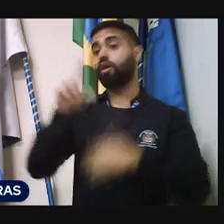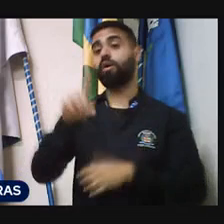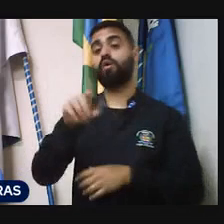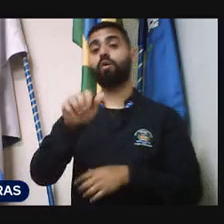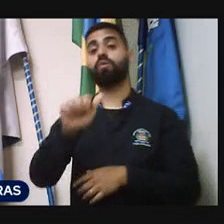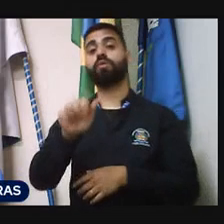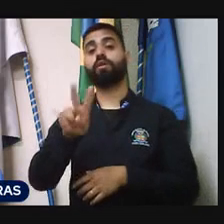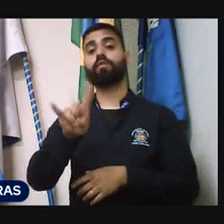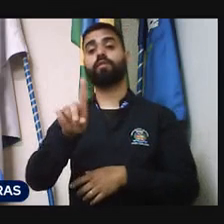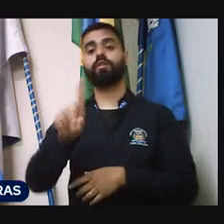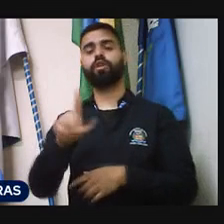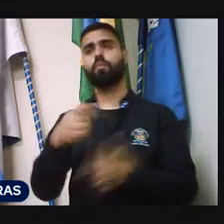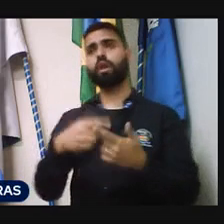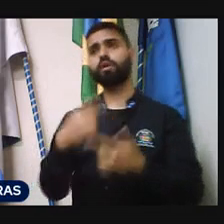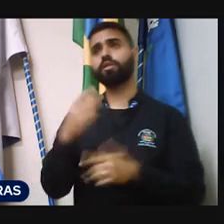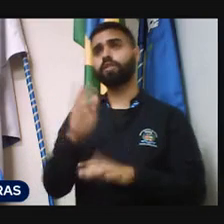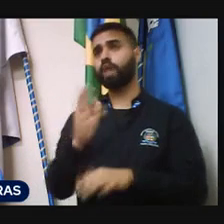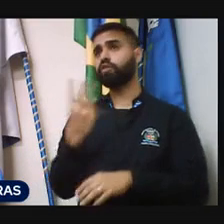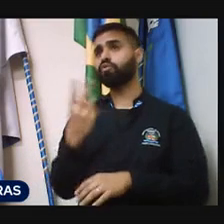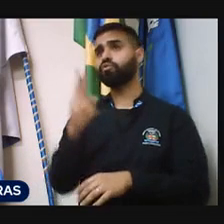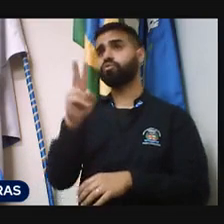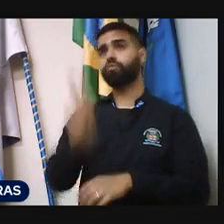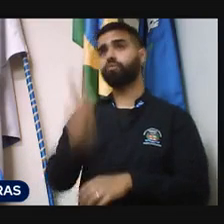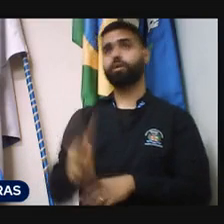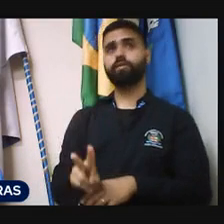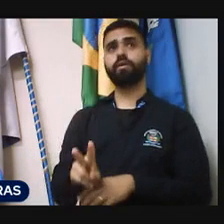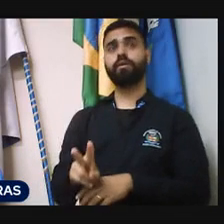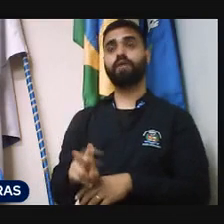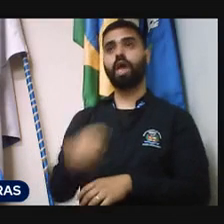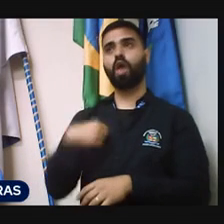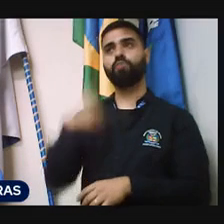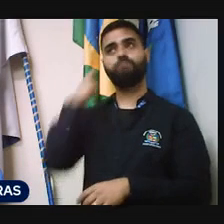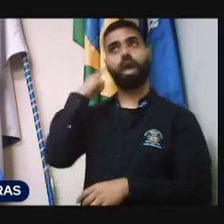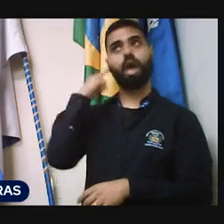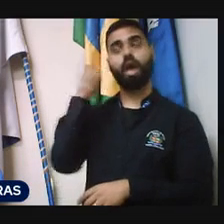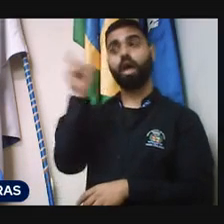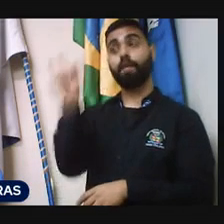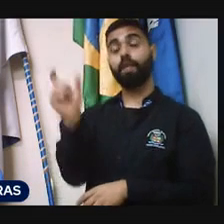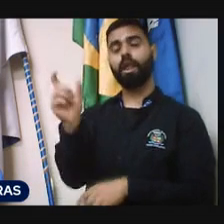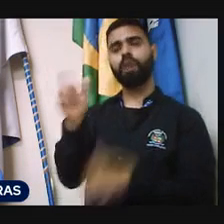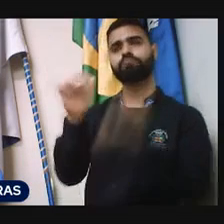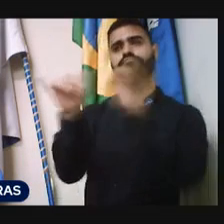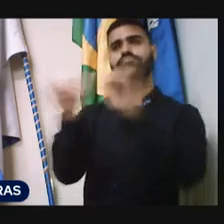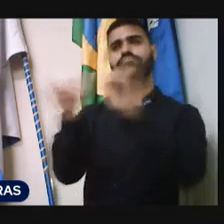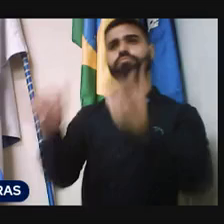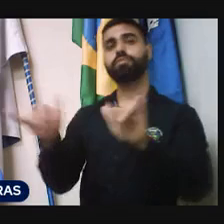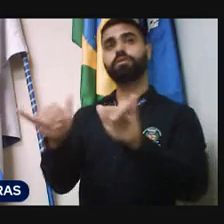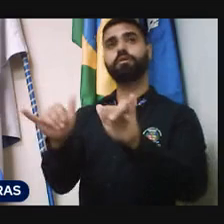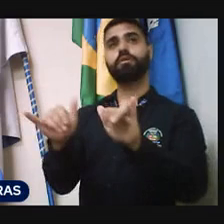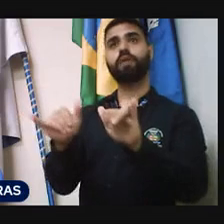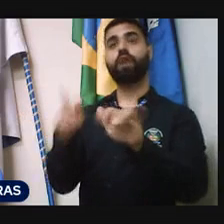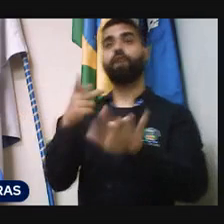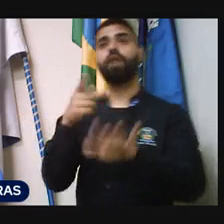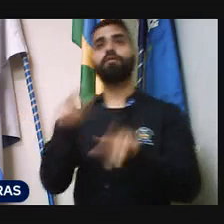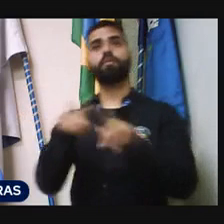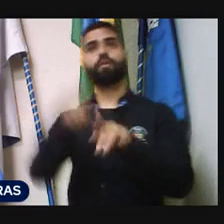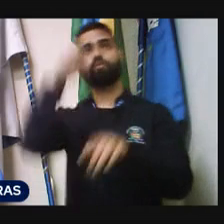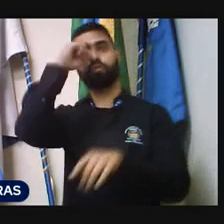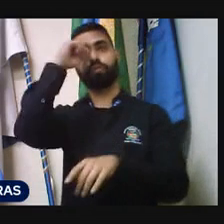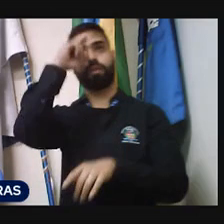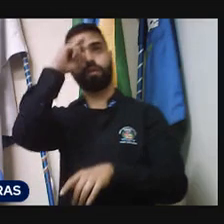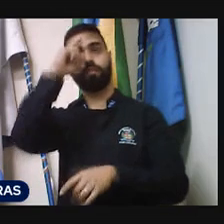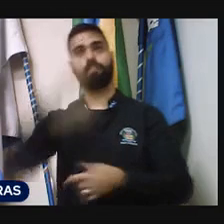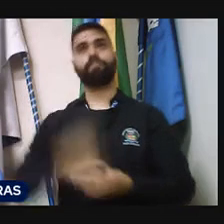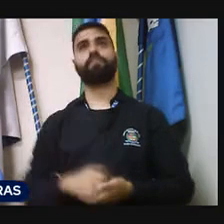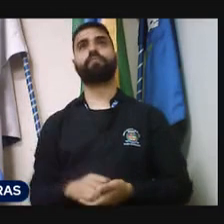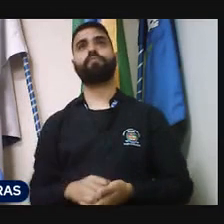é porque é por duas vezes eu ouvi a palavra dele aqui dentro sobre o hospital